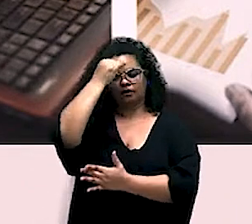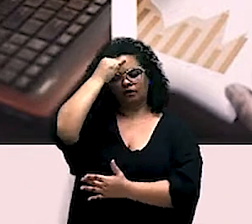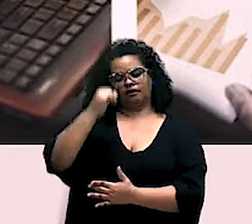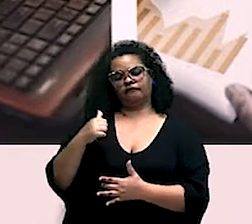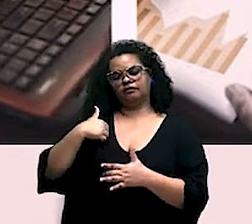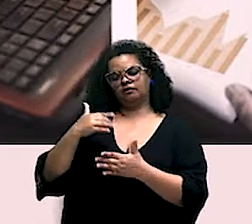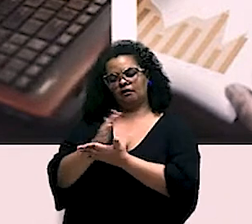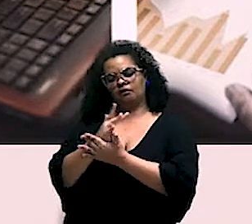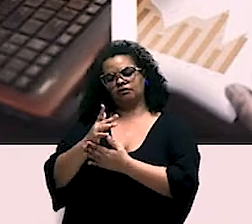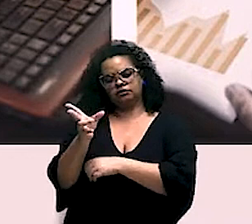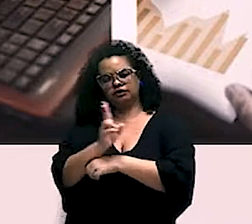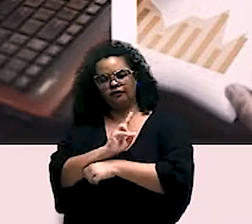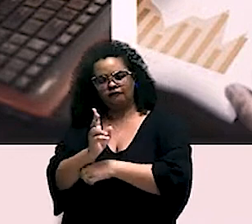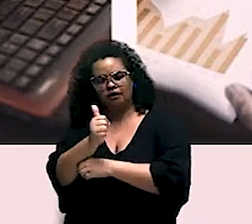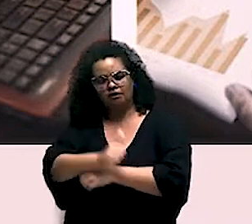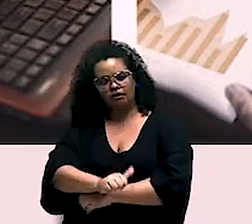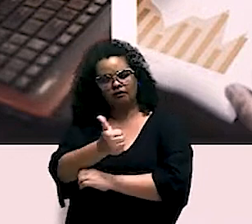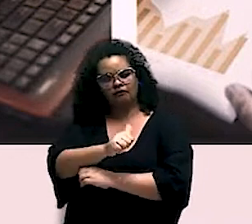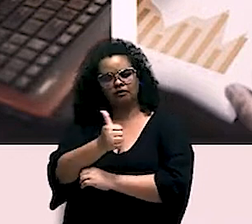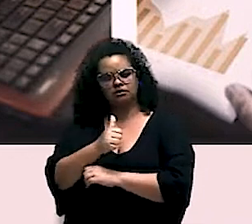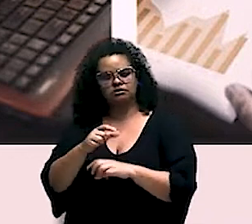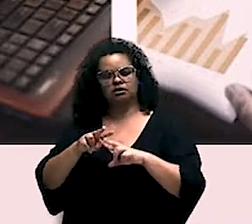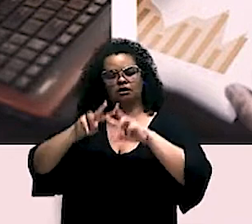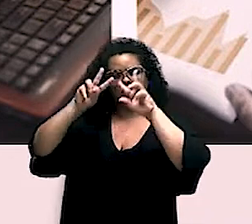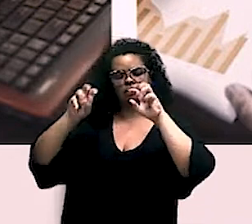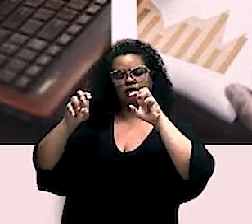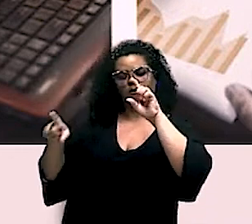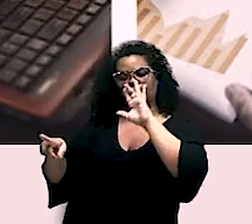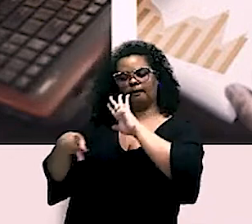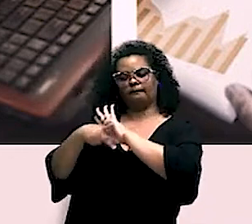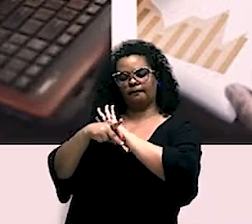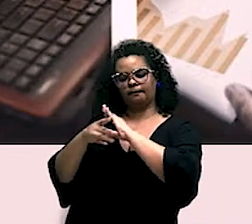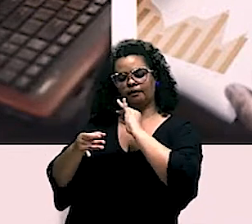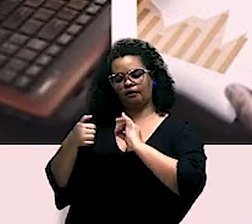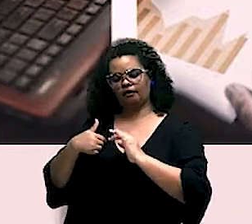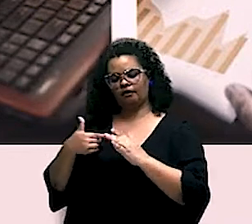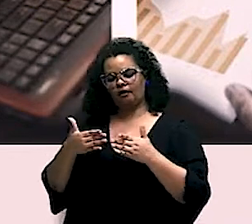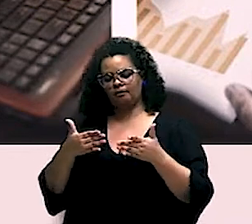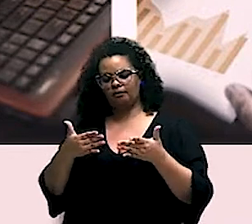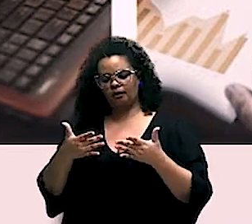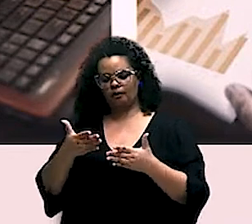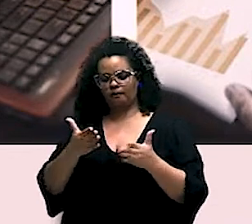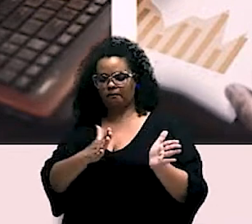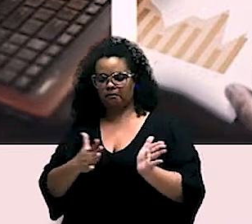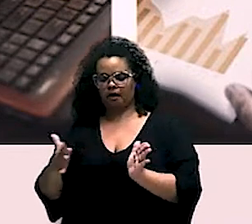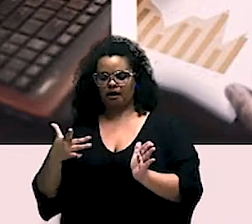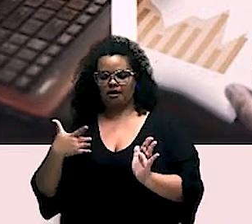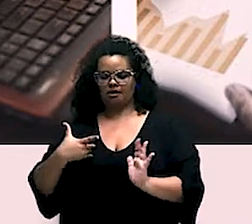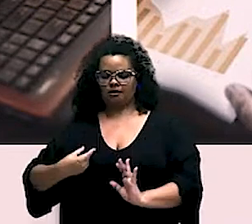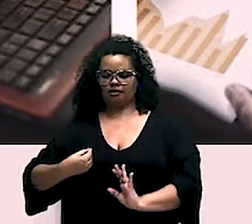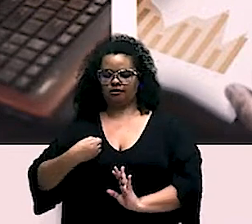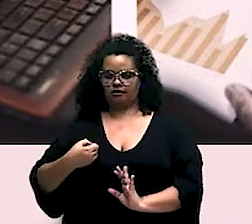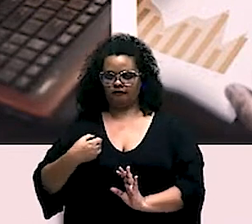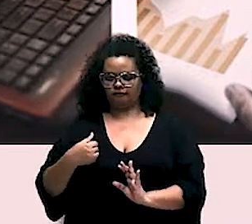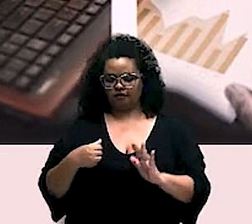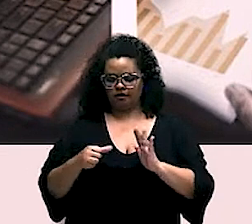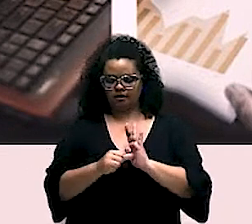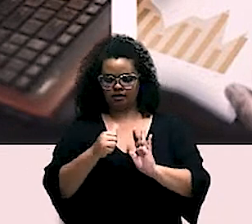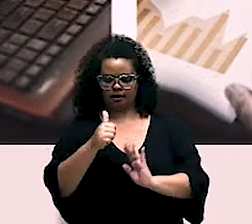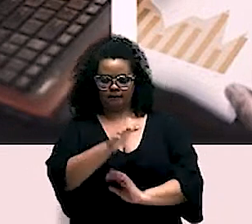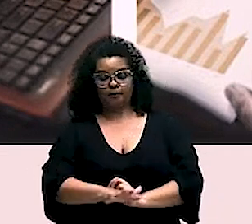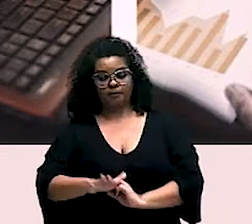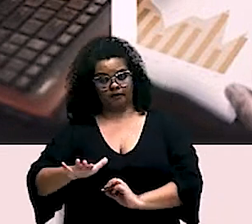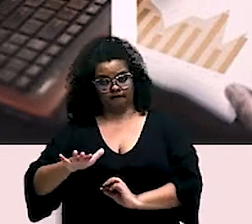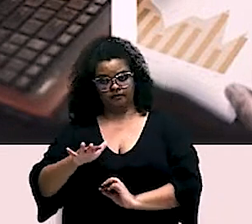né, voltadas para temáticas relacionadas a essa fase de vida, né, a primeira infância. Algumas delas já